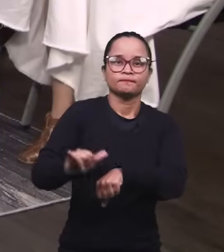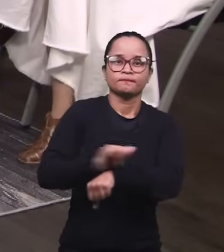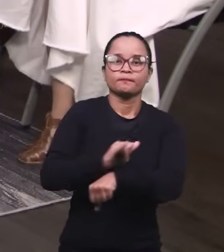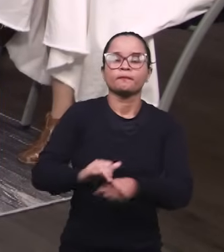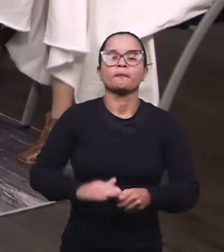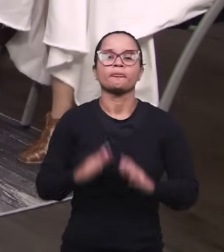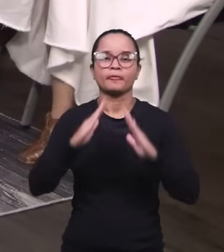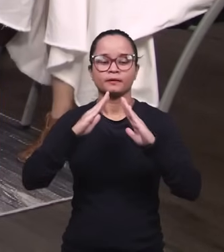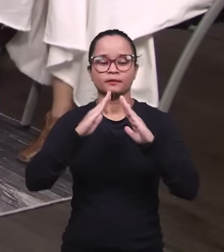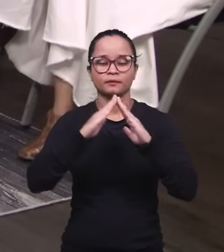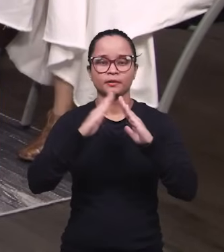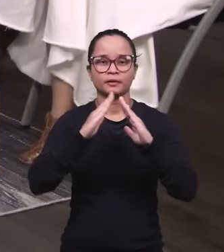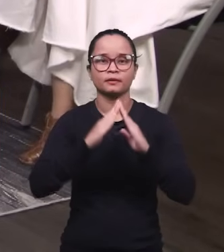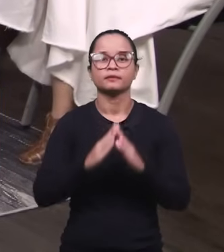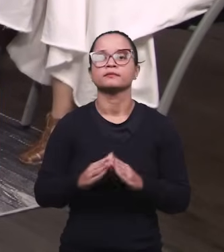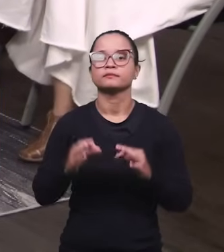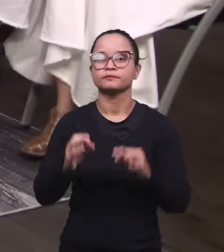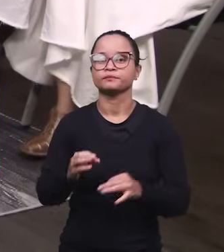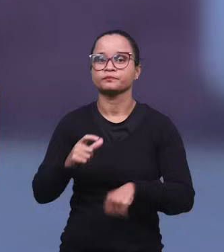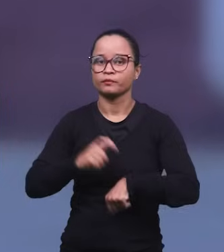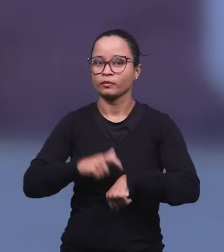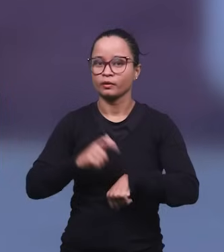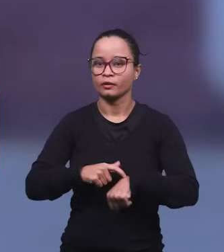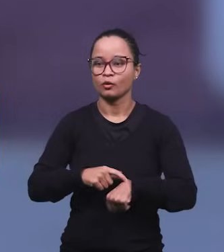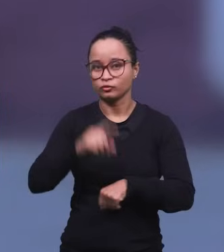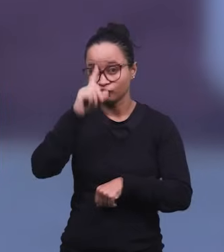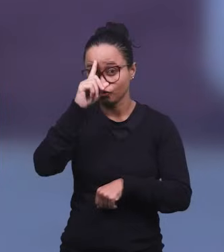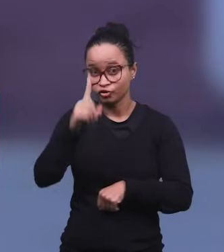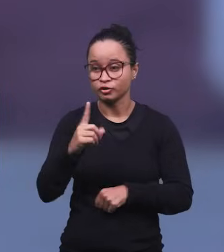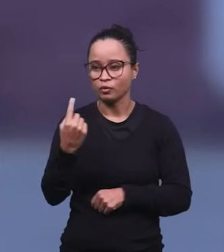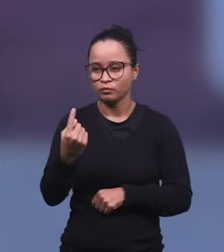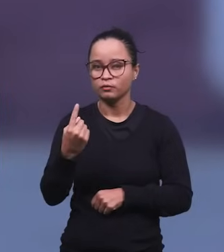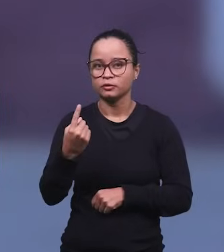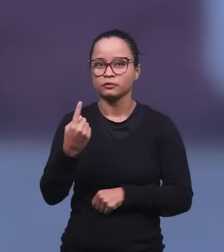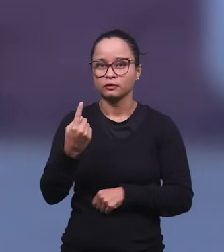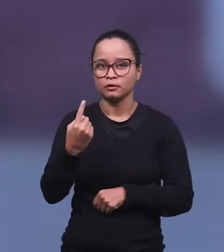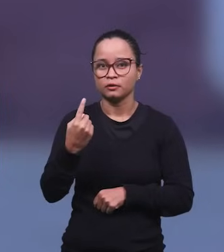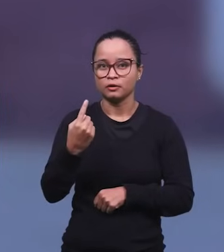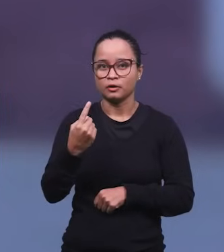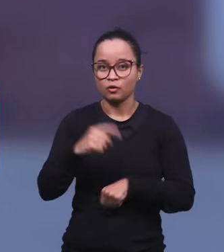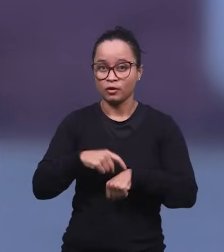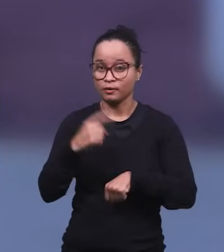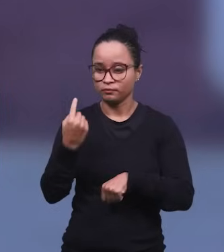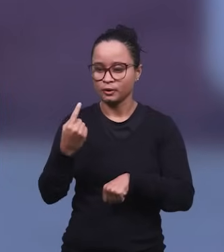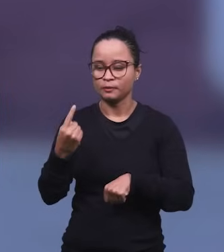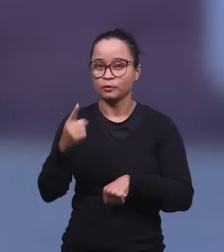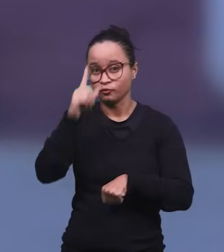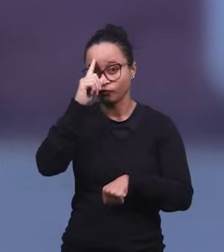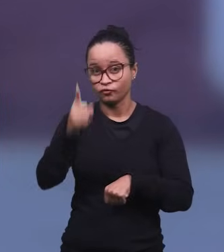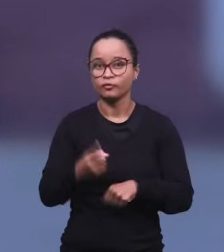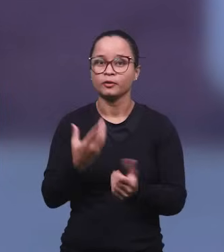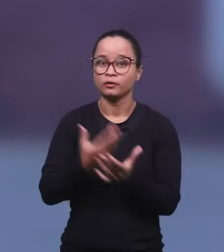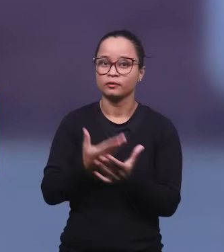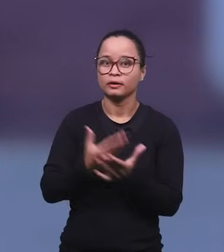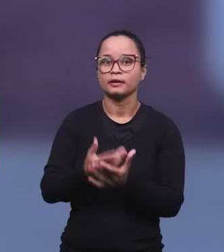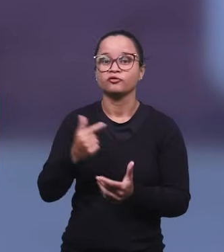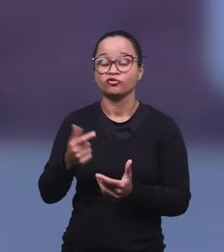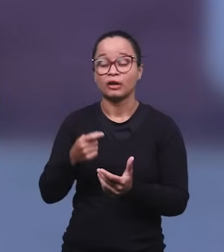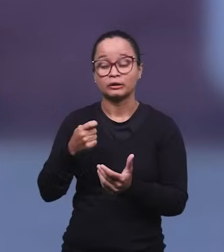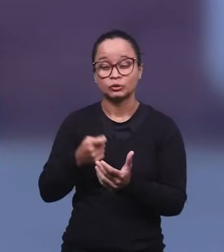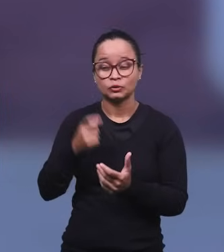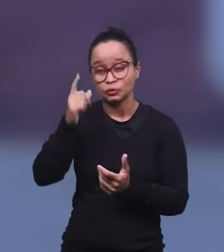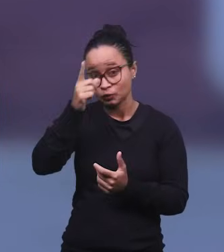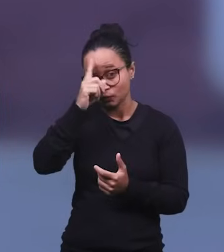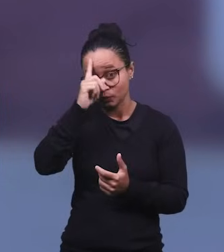Sim. né? Na minha casa funciona bem ter um horário por dia para estudar. Sim. E aí a gente está lutando todos os dias